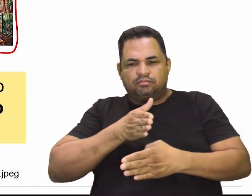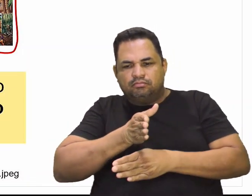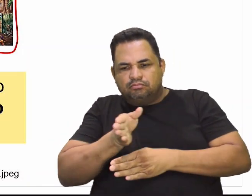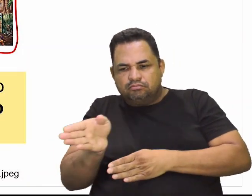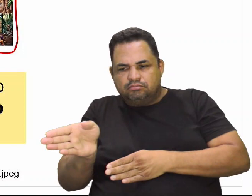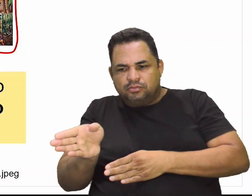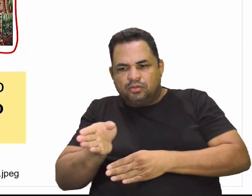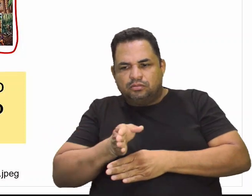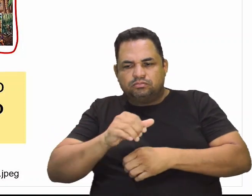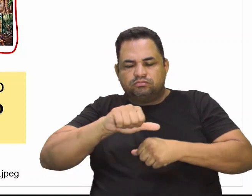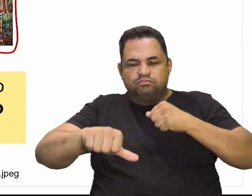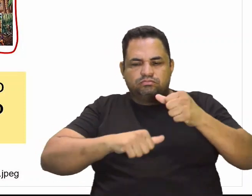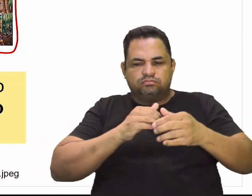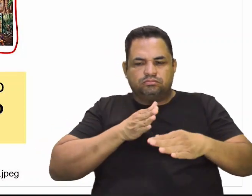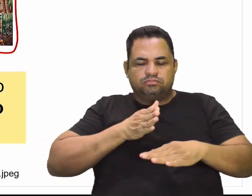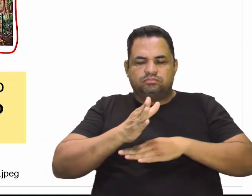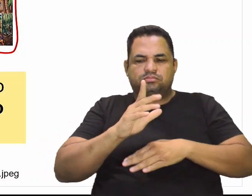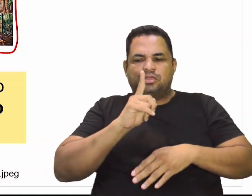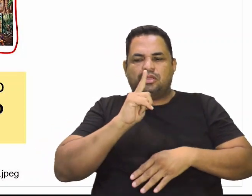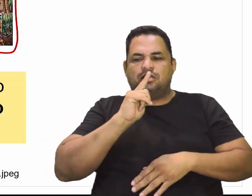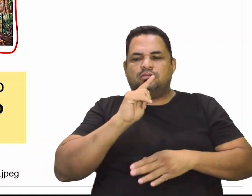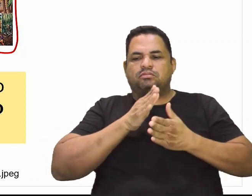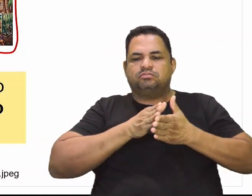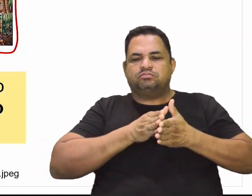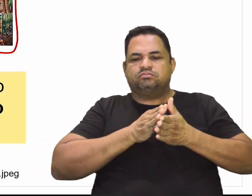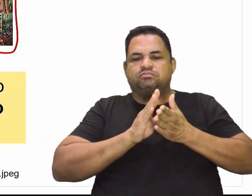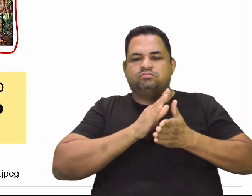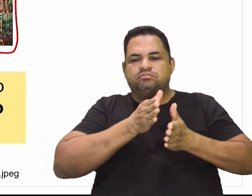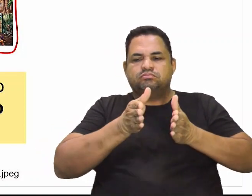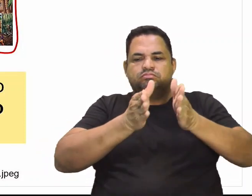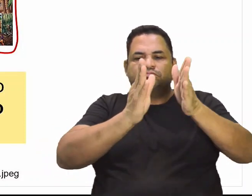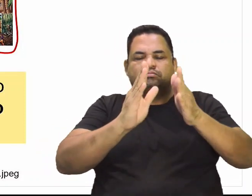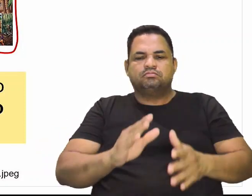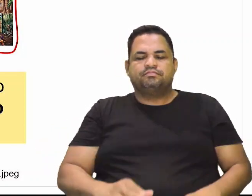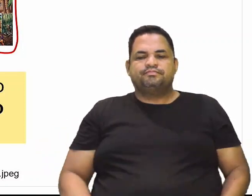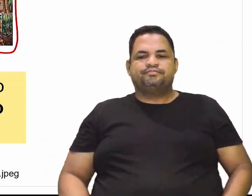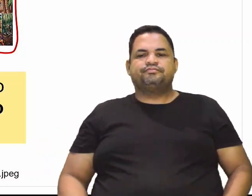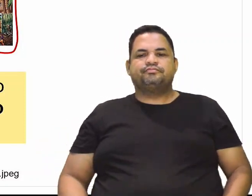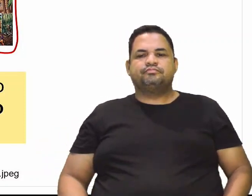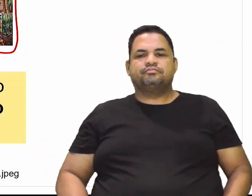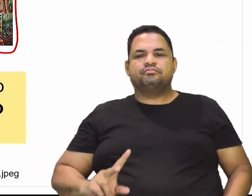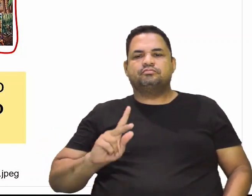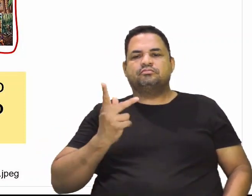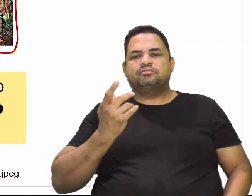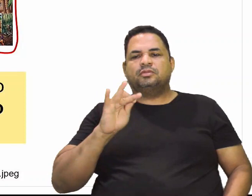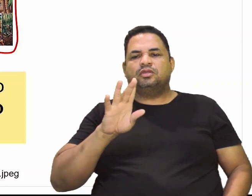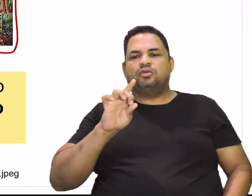redirecionaram a água. Tudo bem? Heródoto, por exemplo,